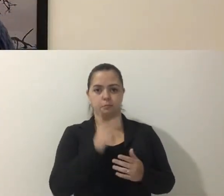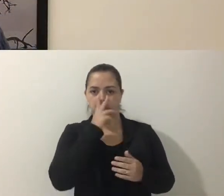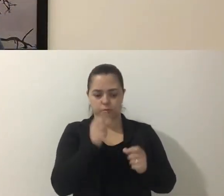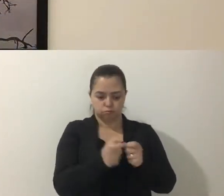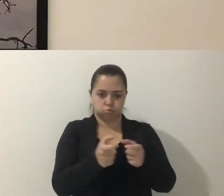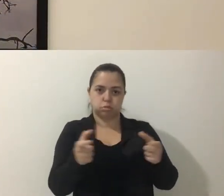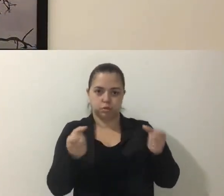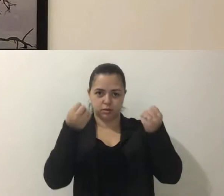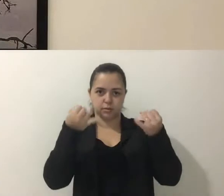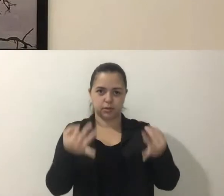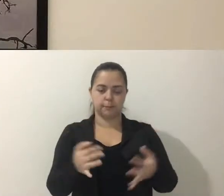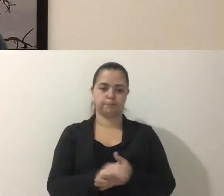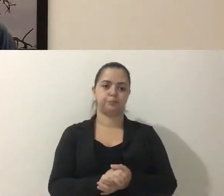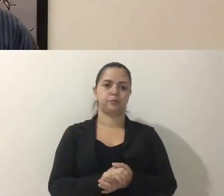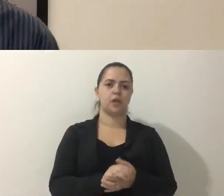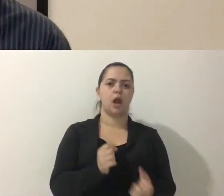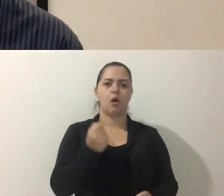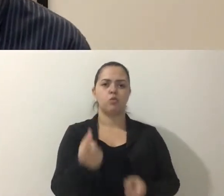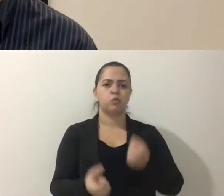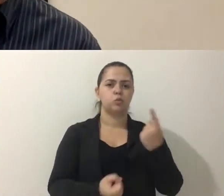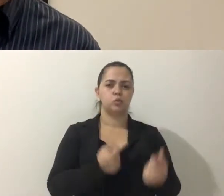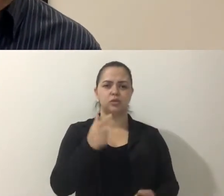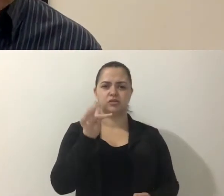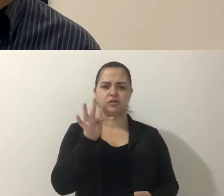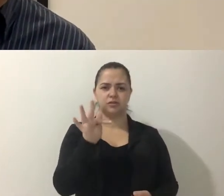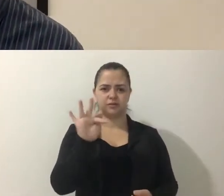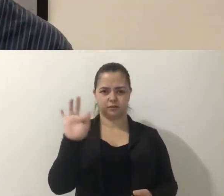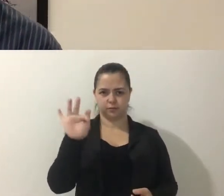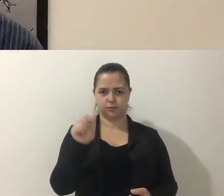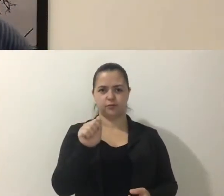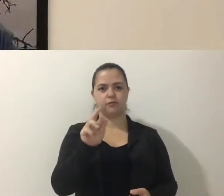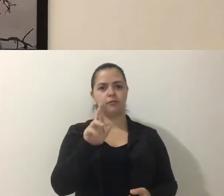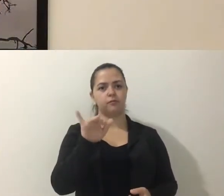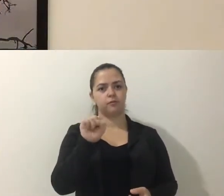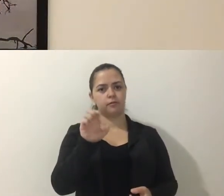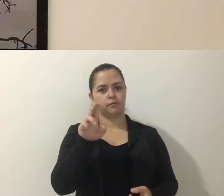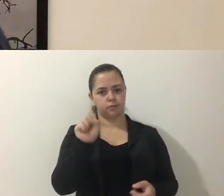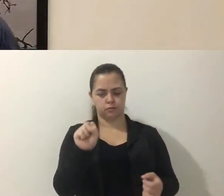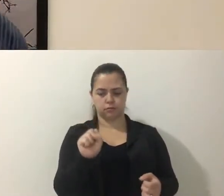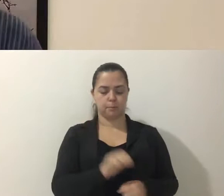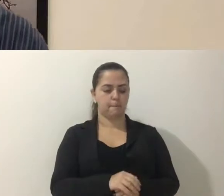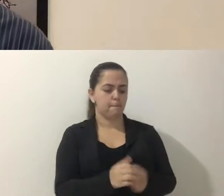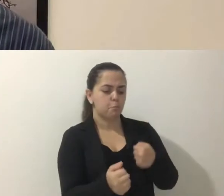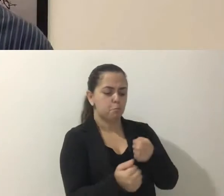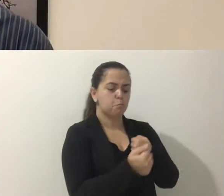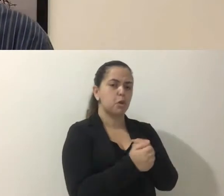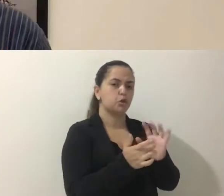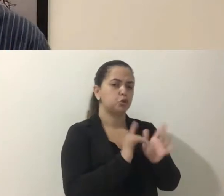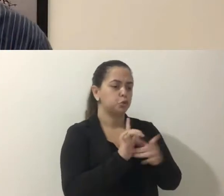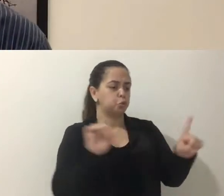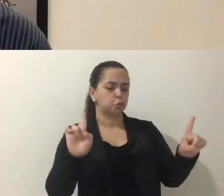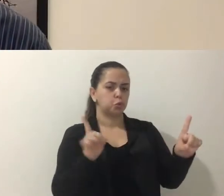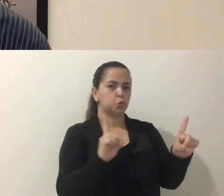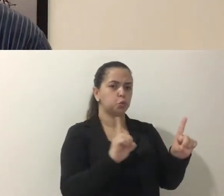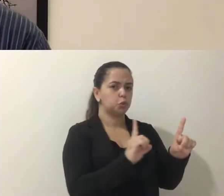desse assunto. Alguns fariseus se aproximaram de Jesus e,